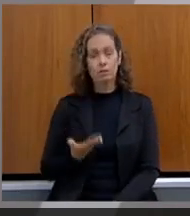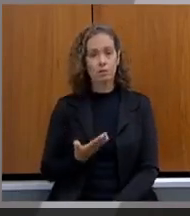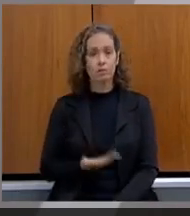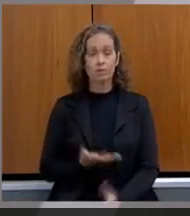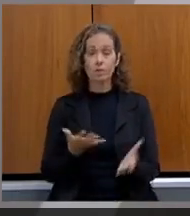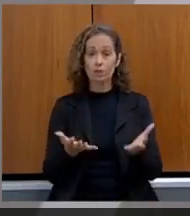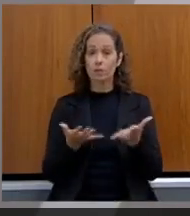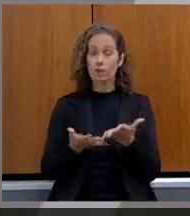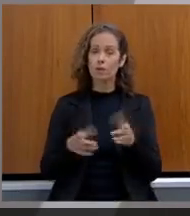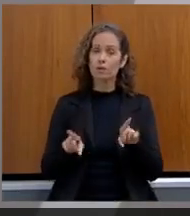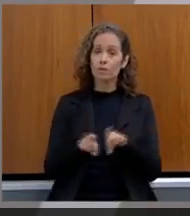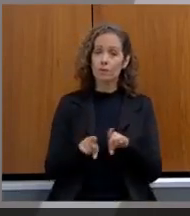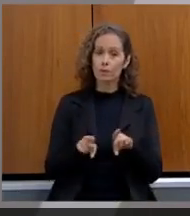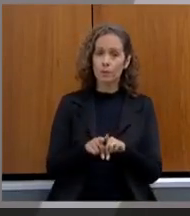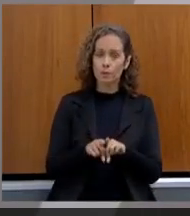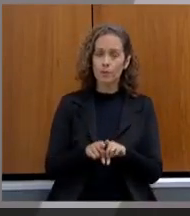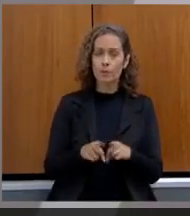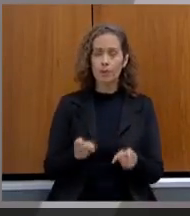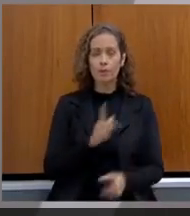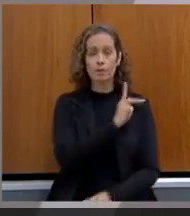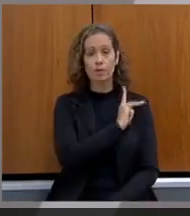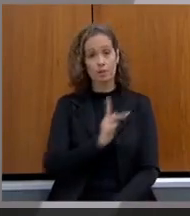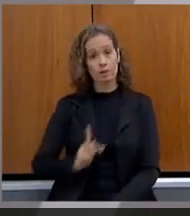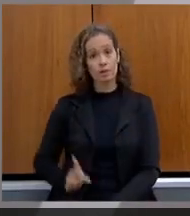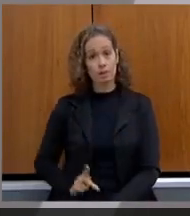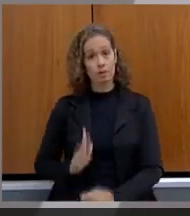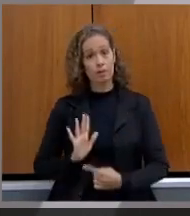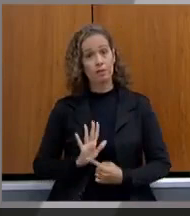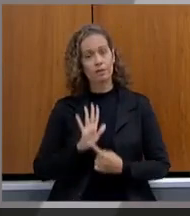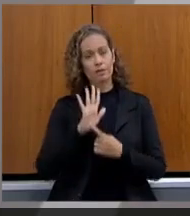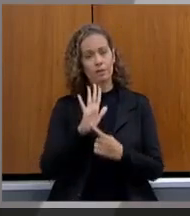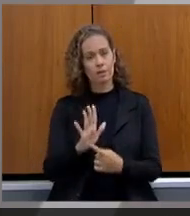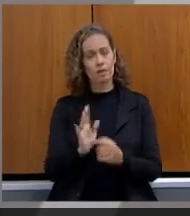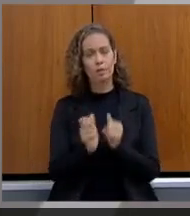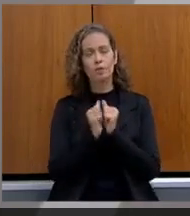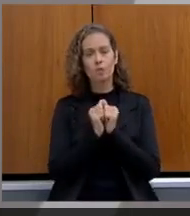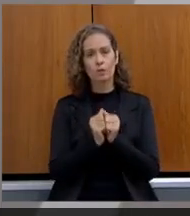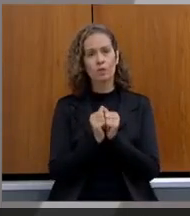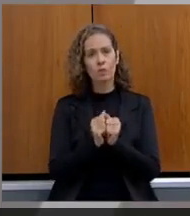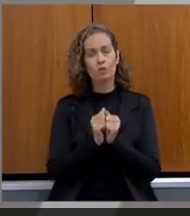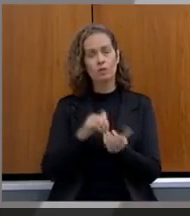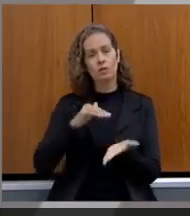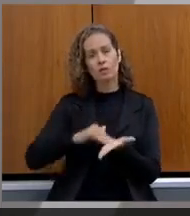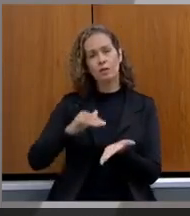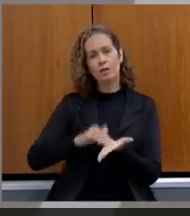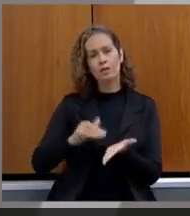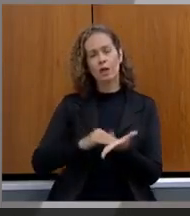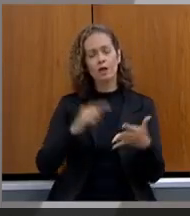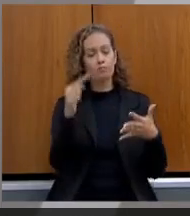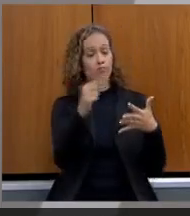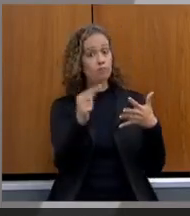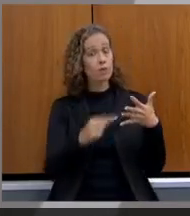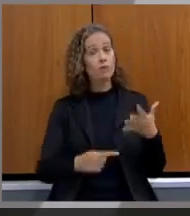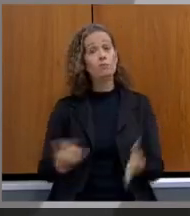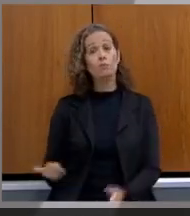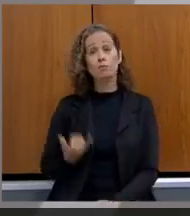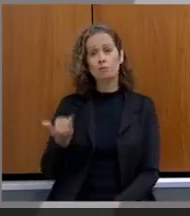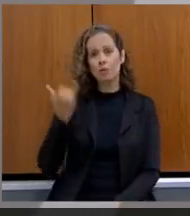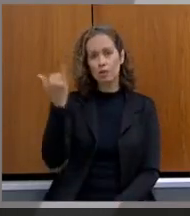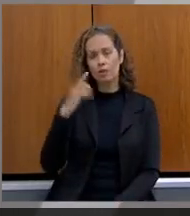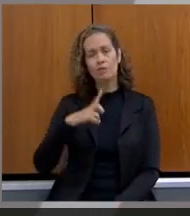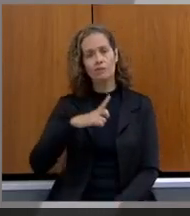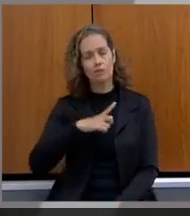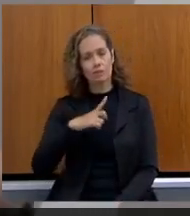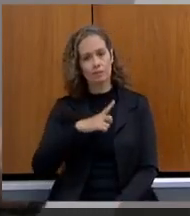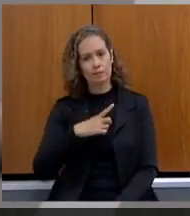e eu quero e é presidente de tacar junto com a secretária algumas coisas importantes que